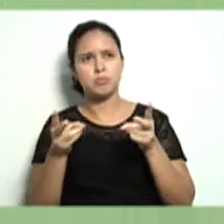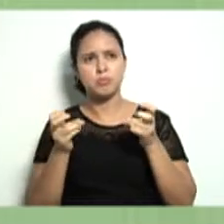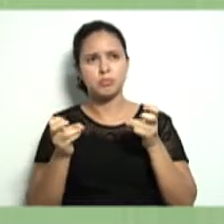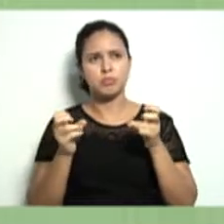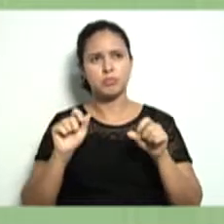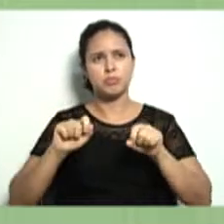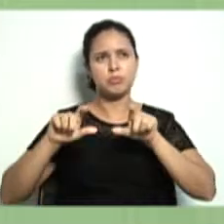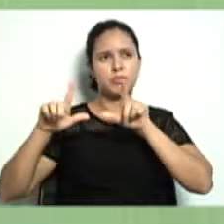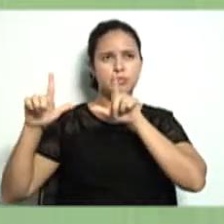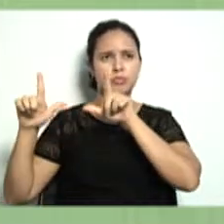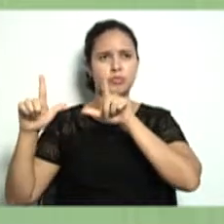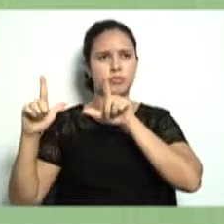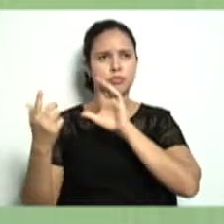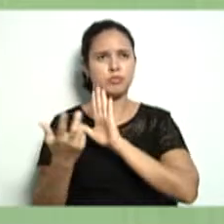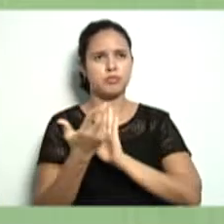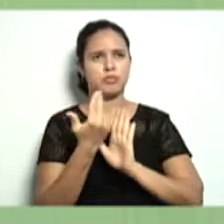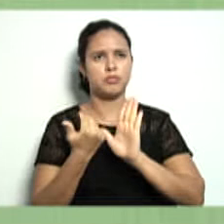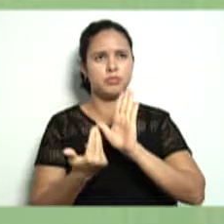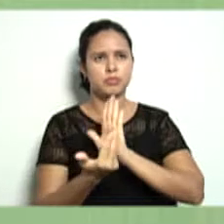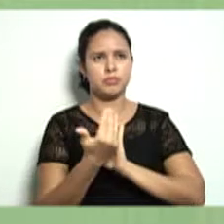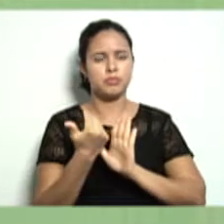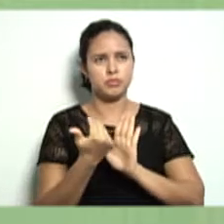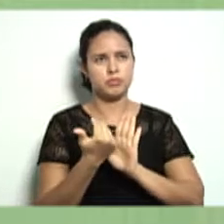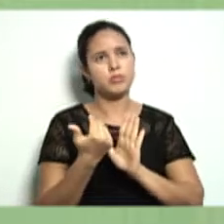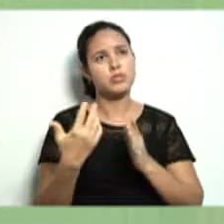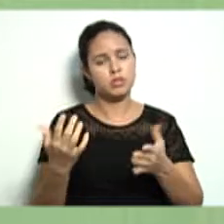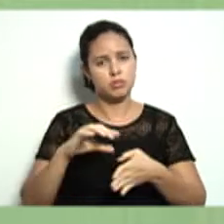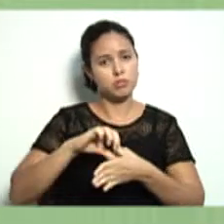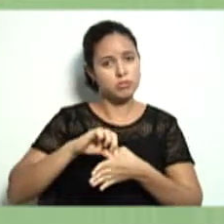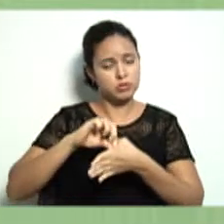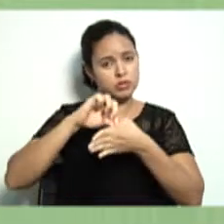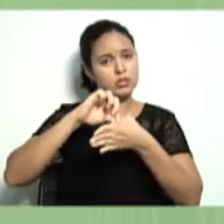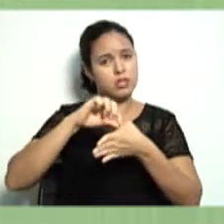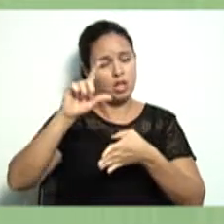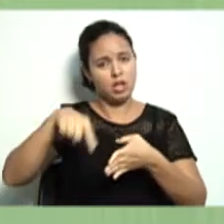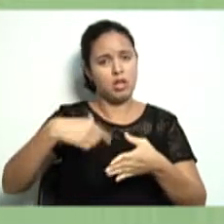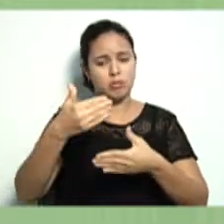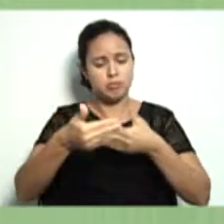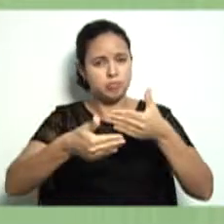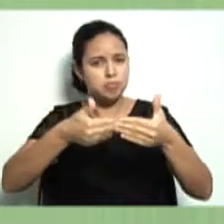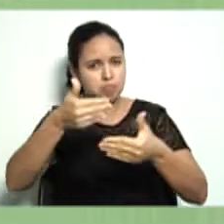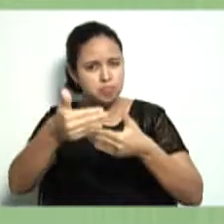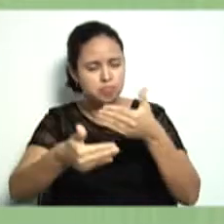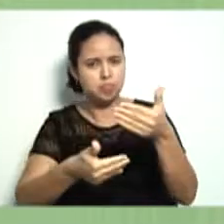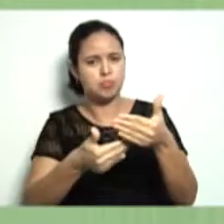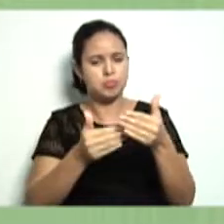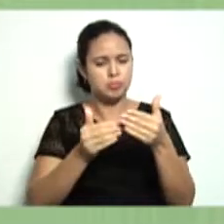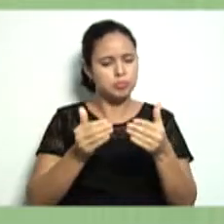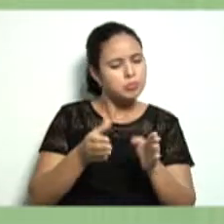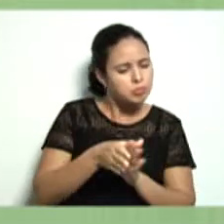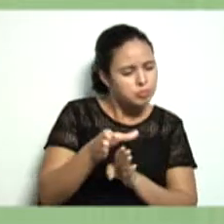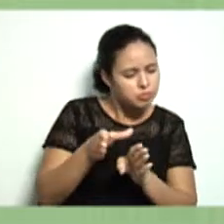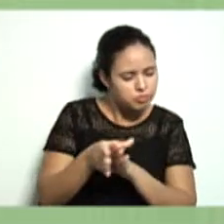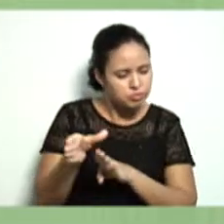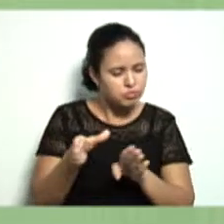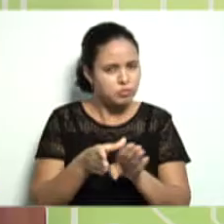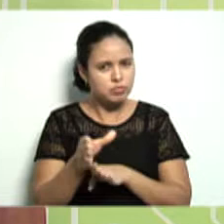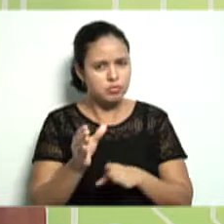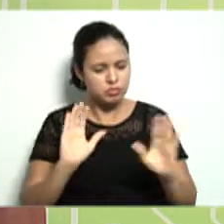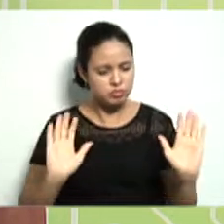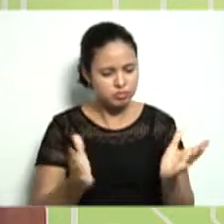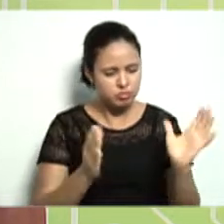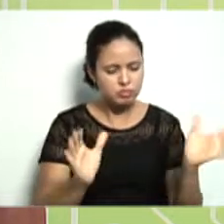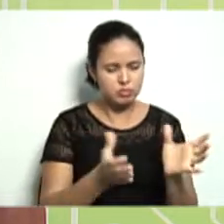que a liderança é um processo de influência sobre seus pares e seus colegas.